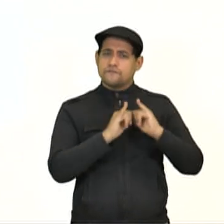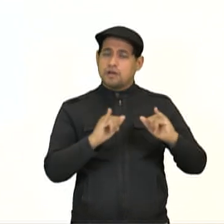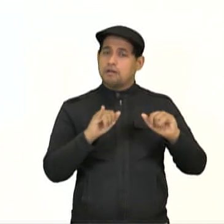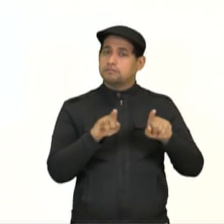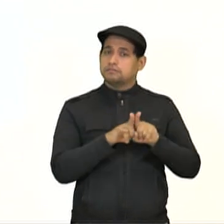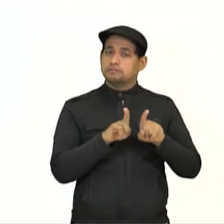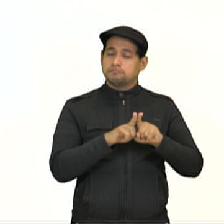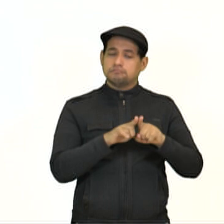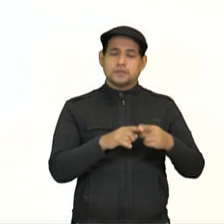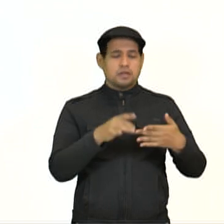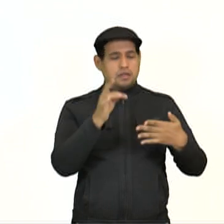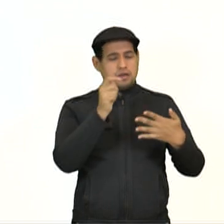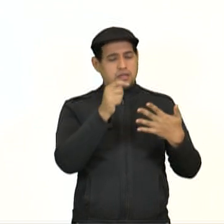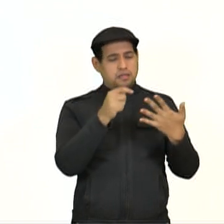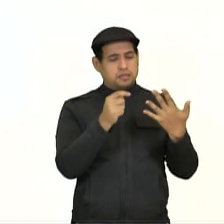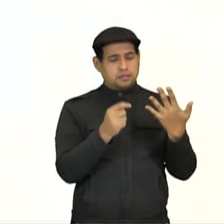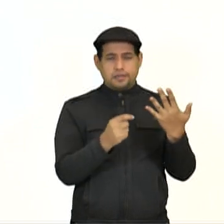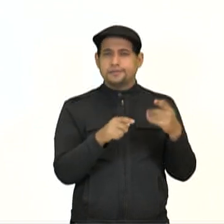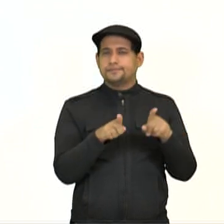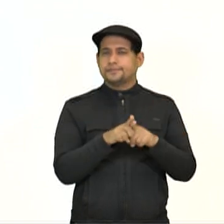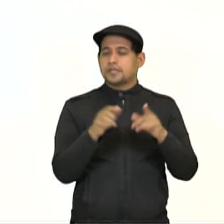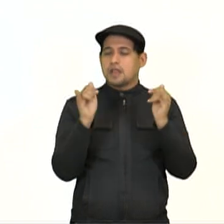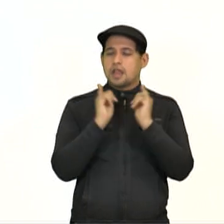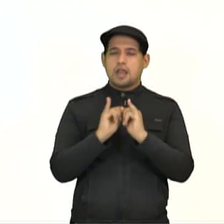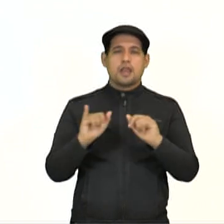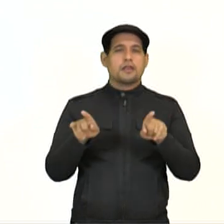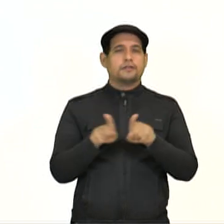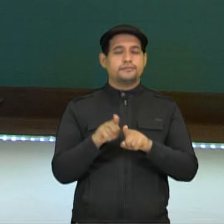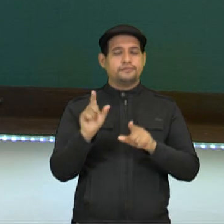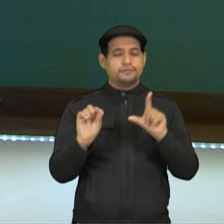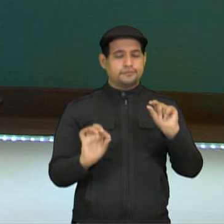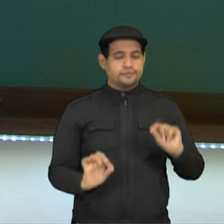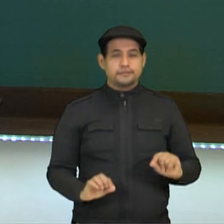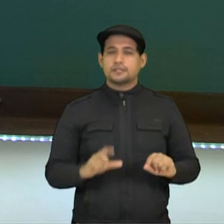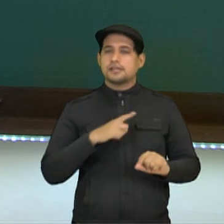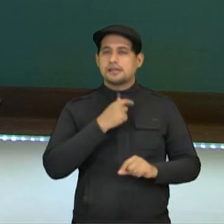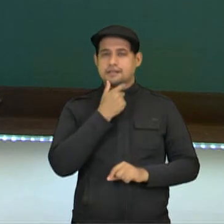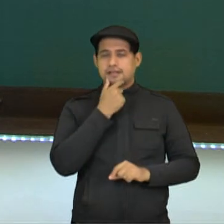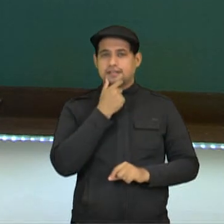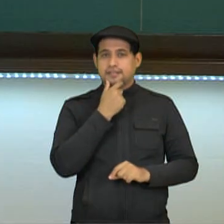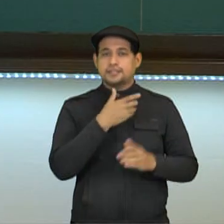e específicas em anúncios classificados de língua